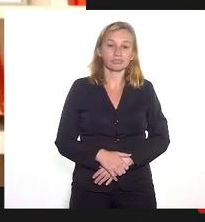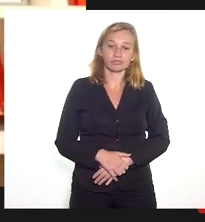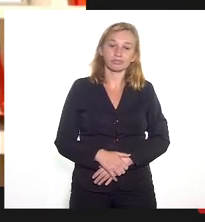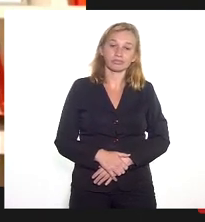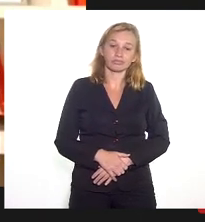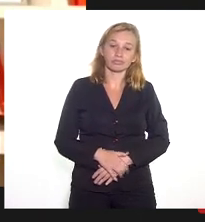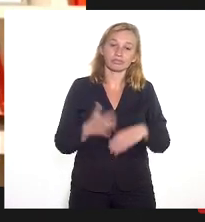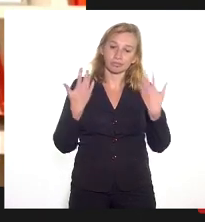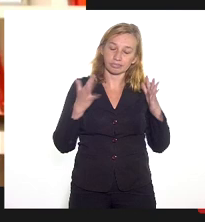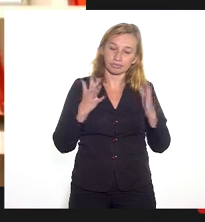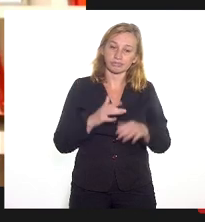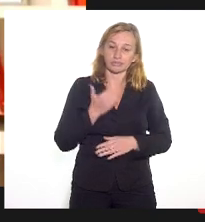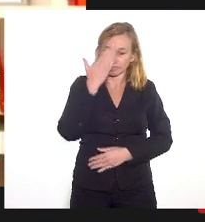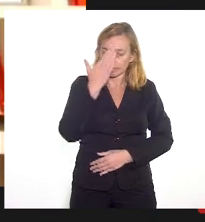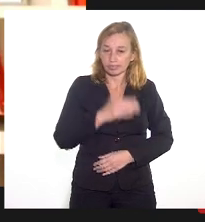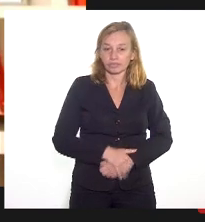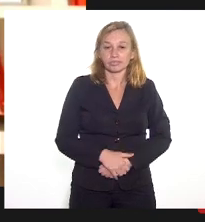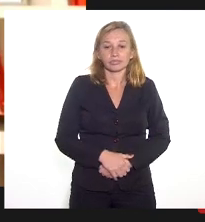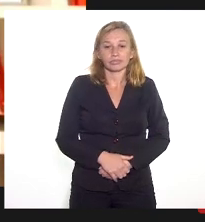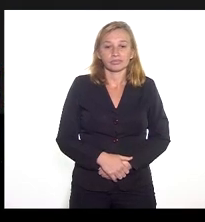para a nossa frente. Obrigado.